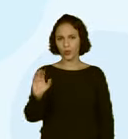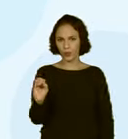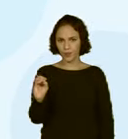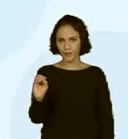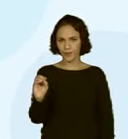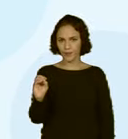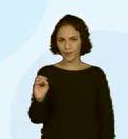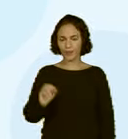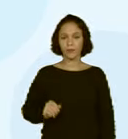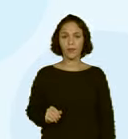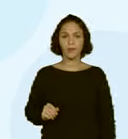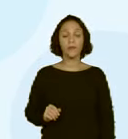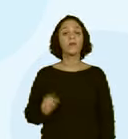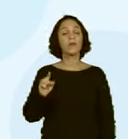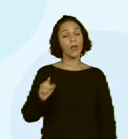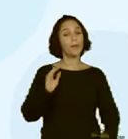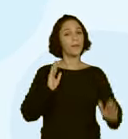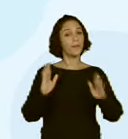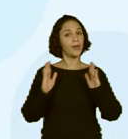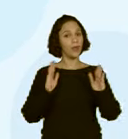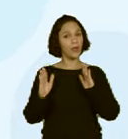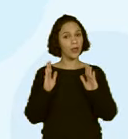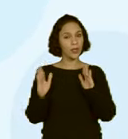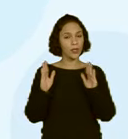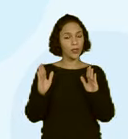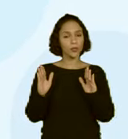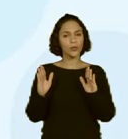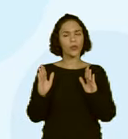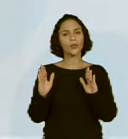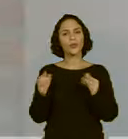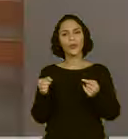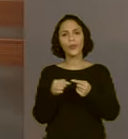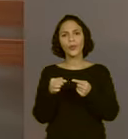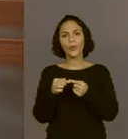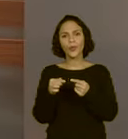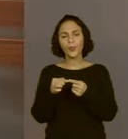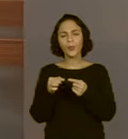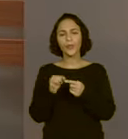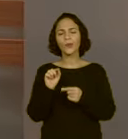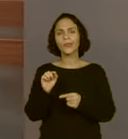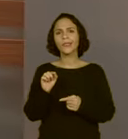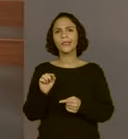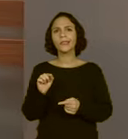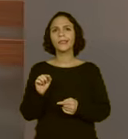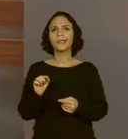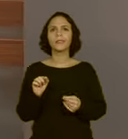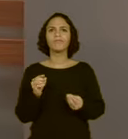sonho. E esse prazo tem que ser um prazo que seja